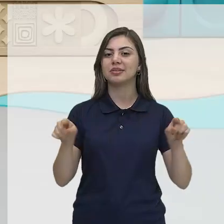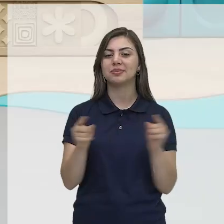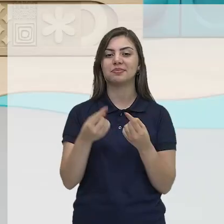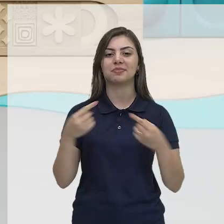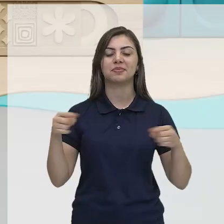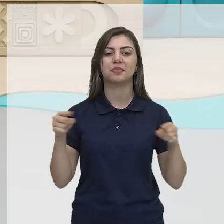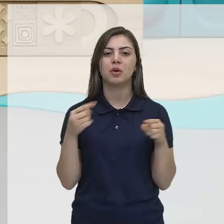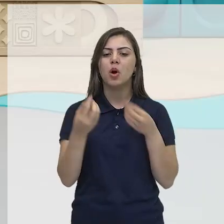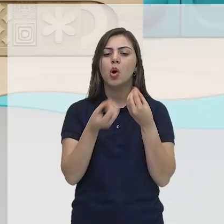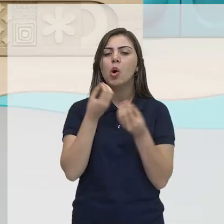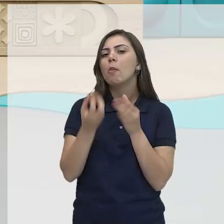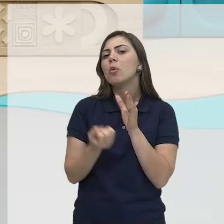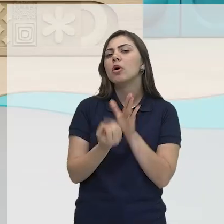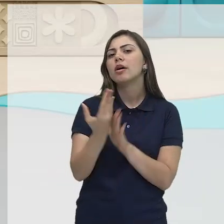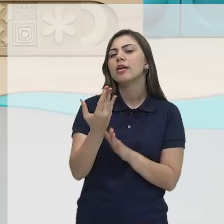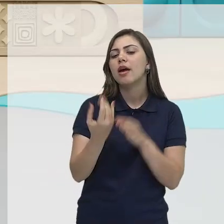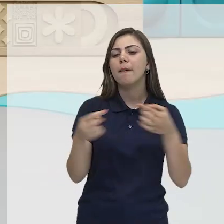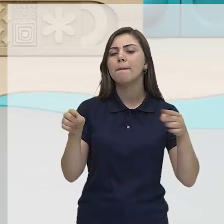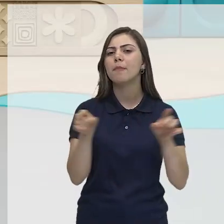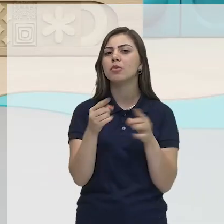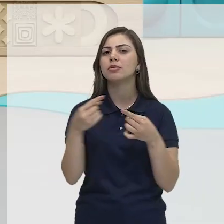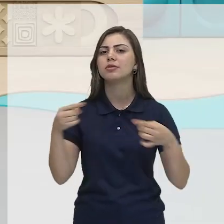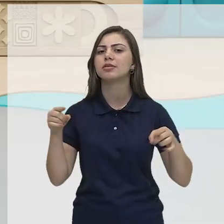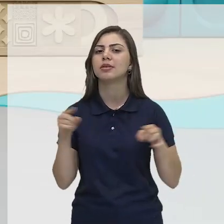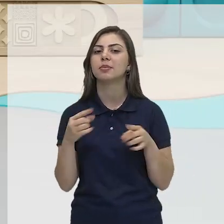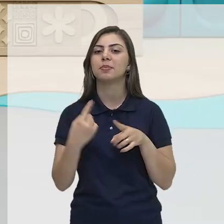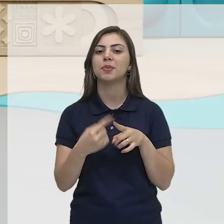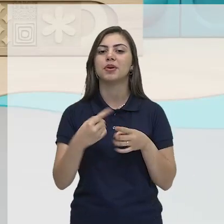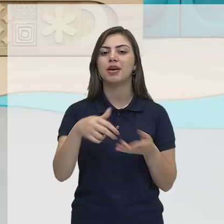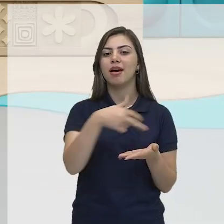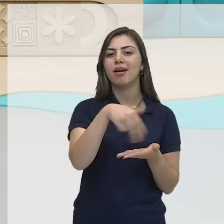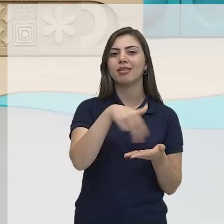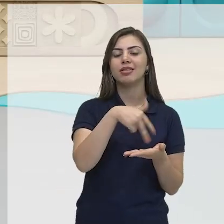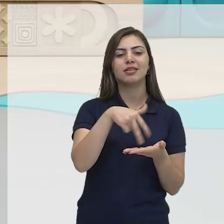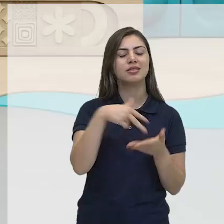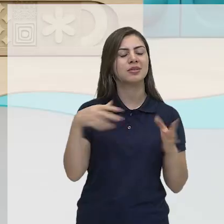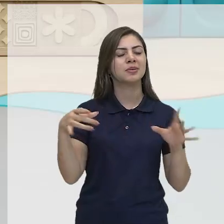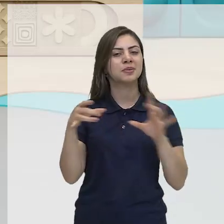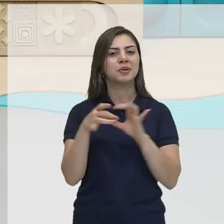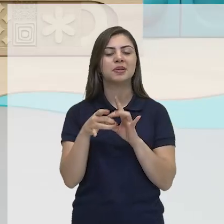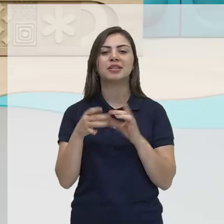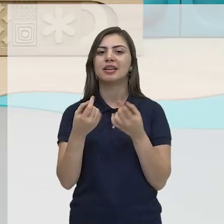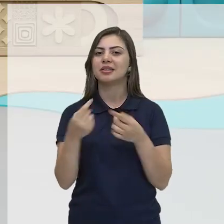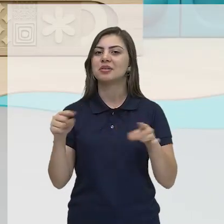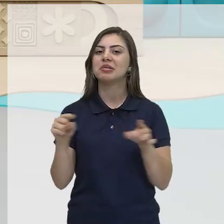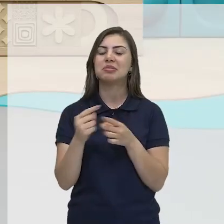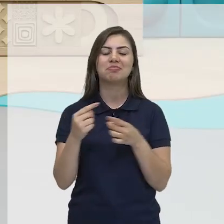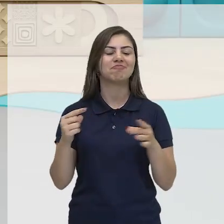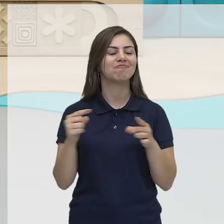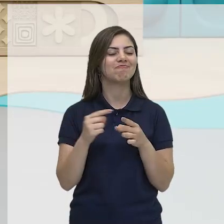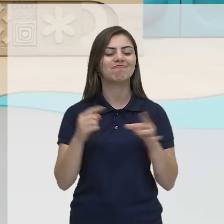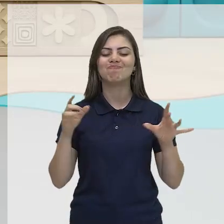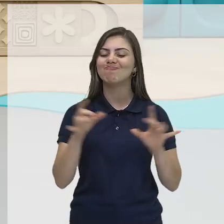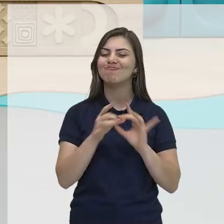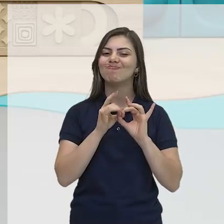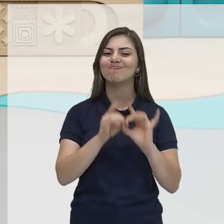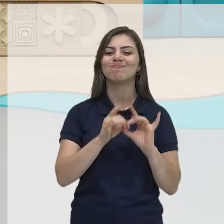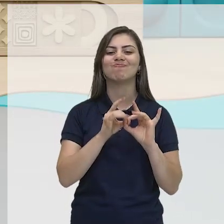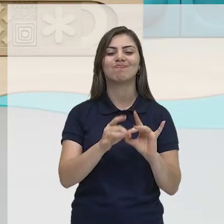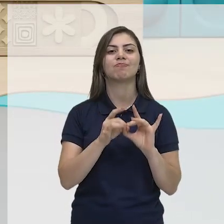música ela se forma. Porque essa relação que a dança tem com a música é muito próxima. Então, a gente